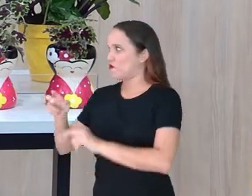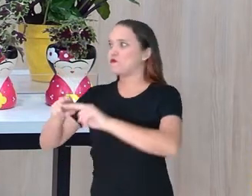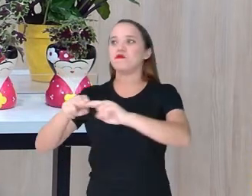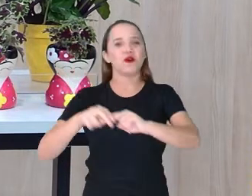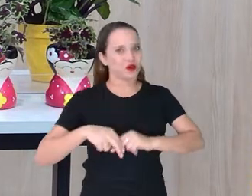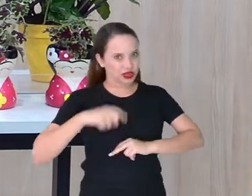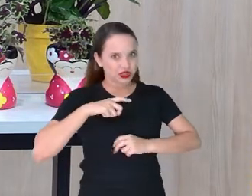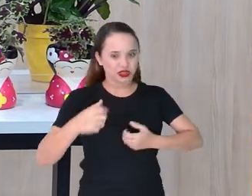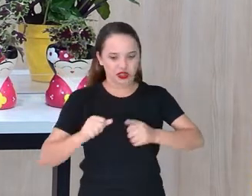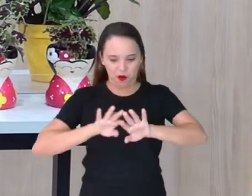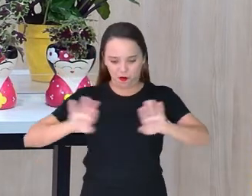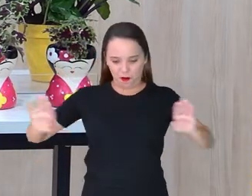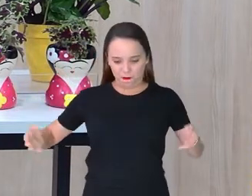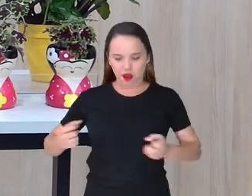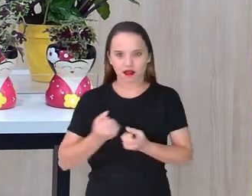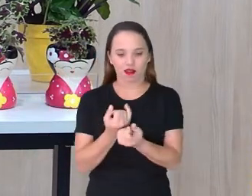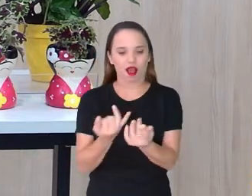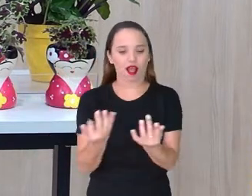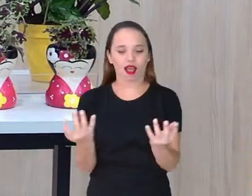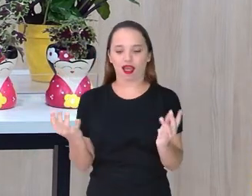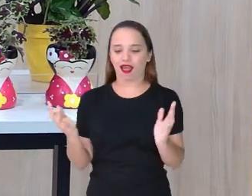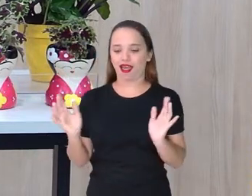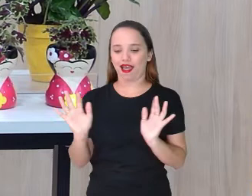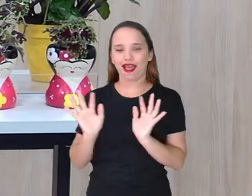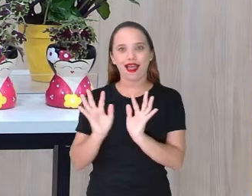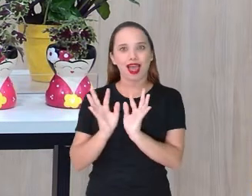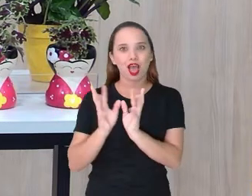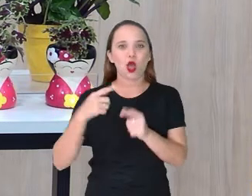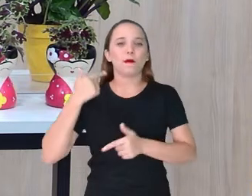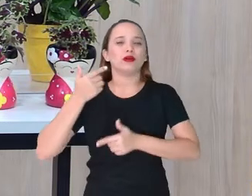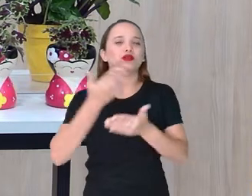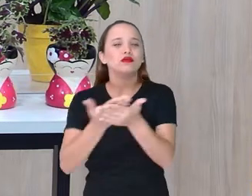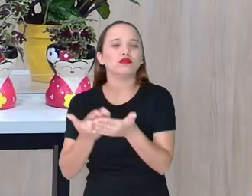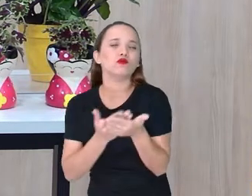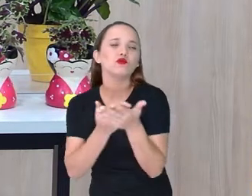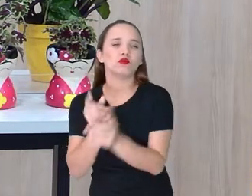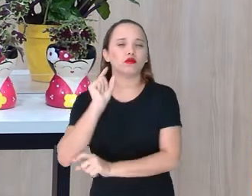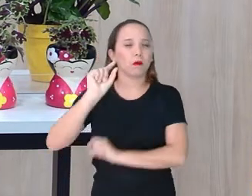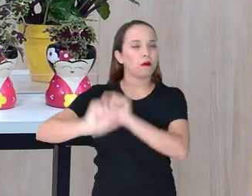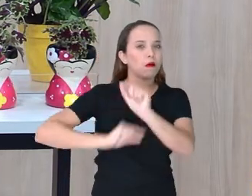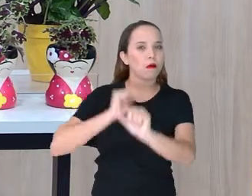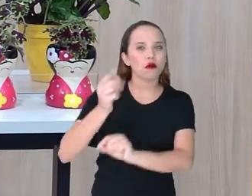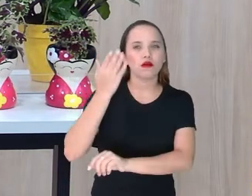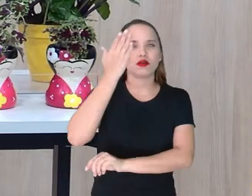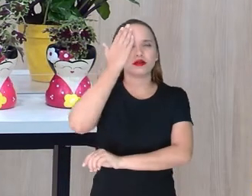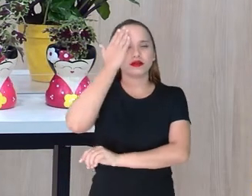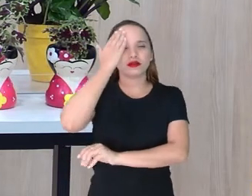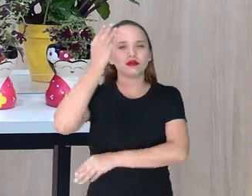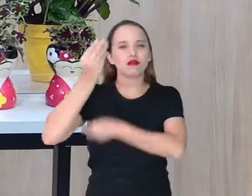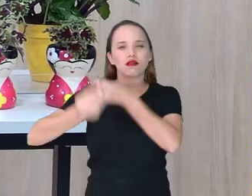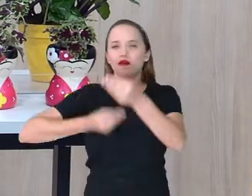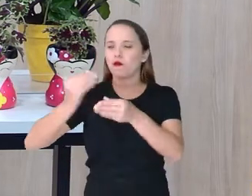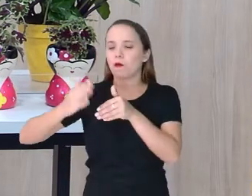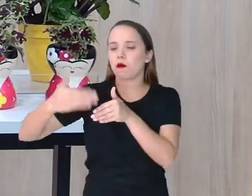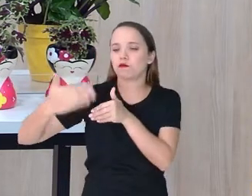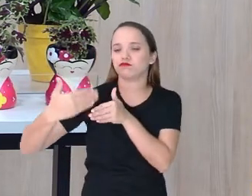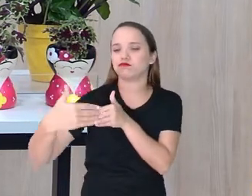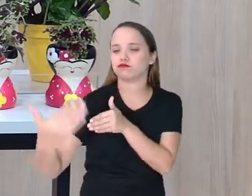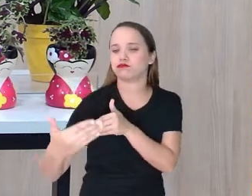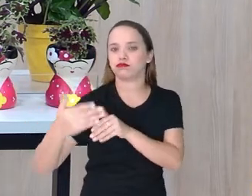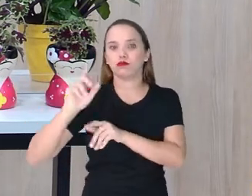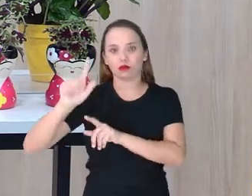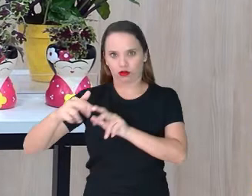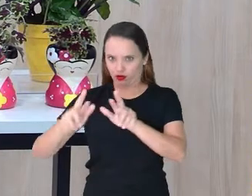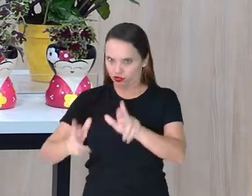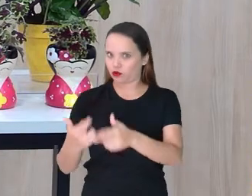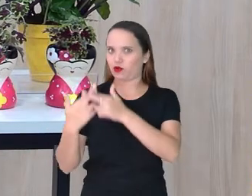de plantas aqui, para a gente poder trabalhar um pouquinho, entender realmente esse lindo processo que elas são responsáveis,